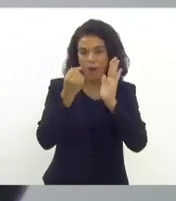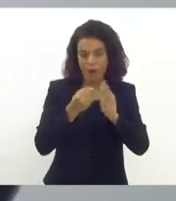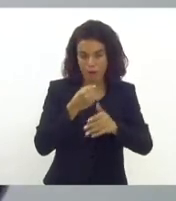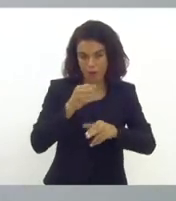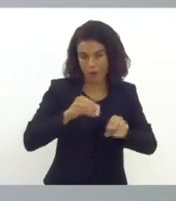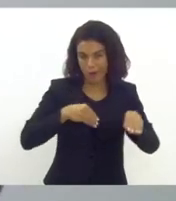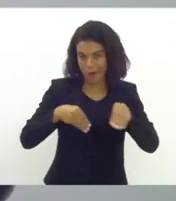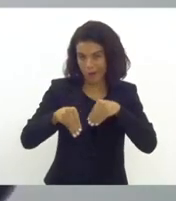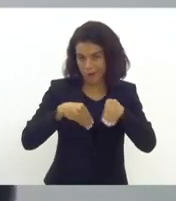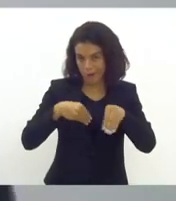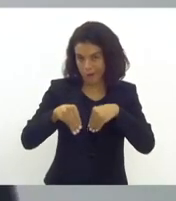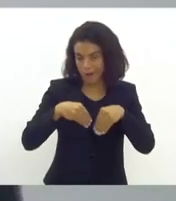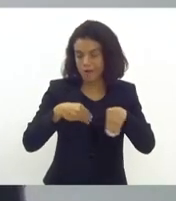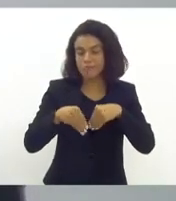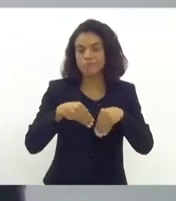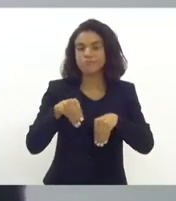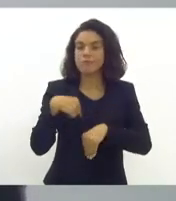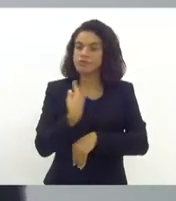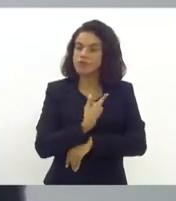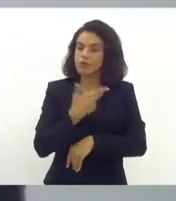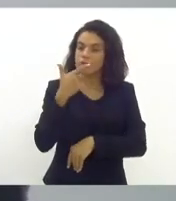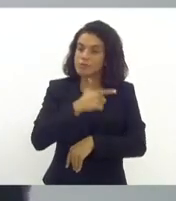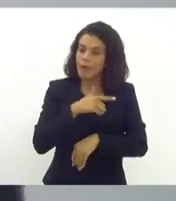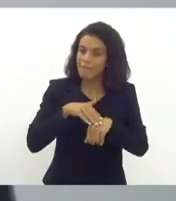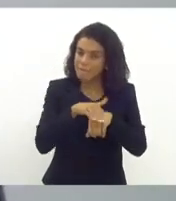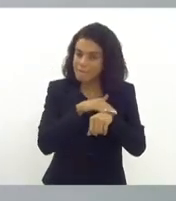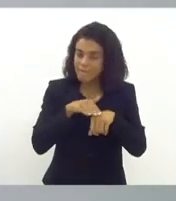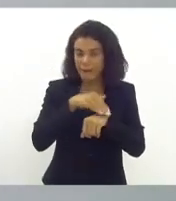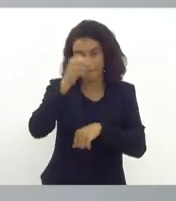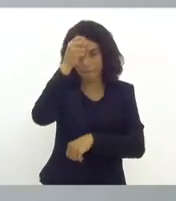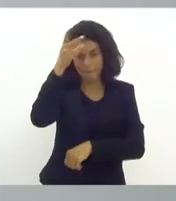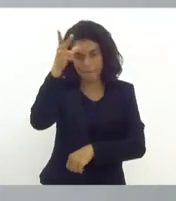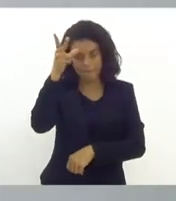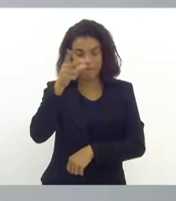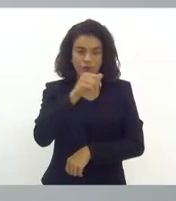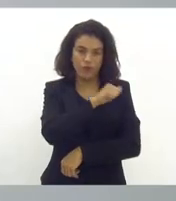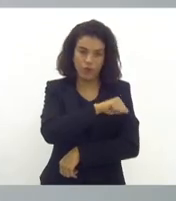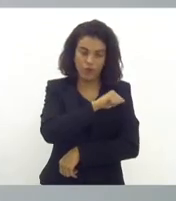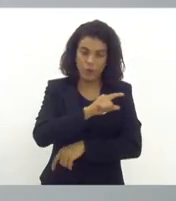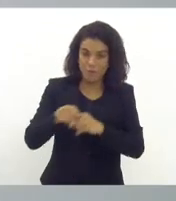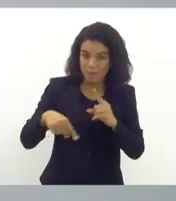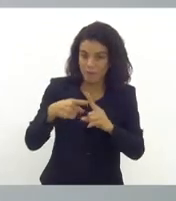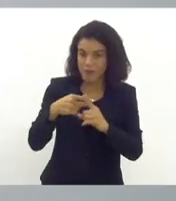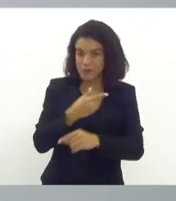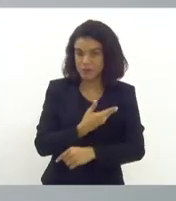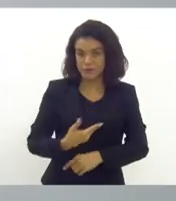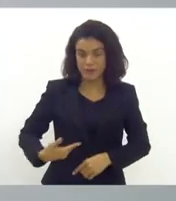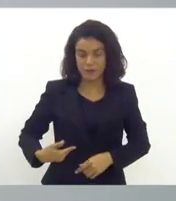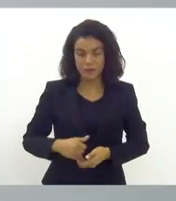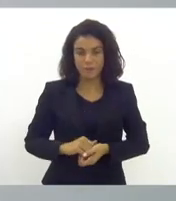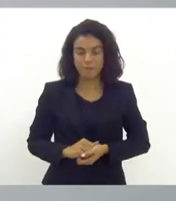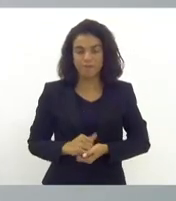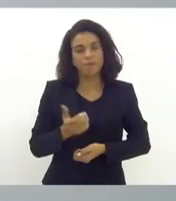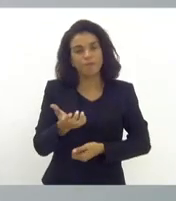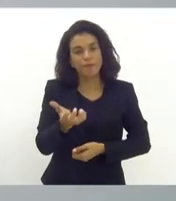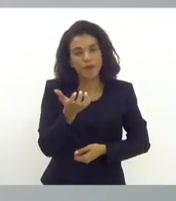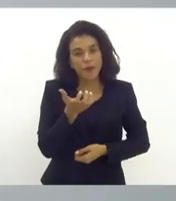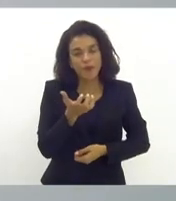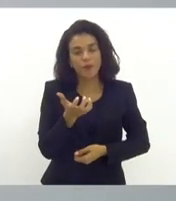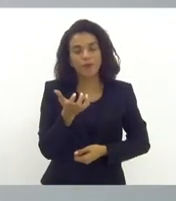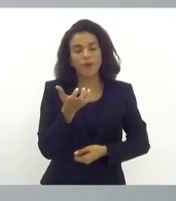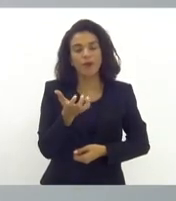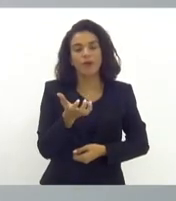que a gente possa estar fazendo essa conversa com a prefeitura do Rio e com o governador eu quero